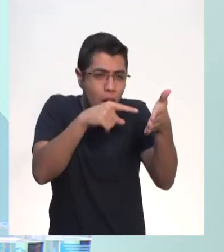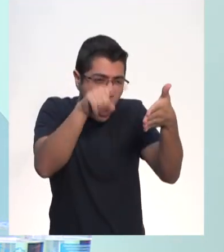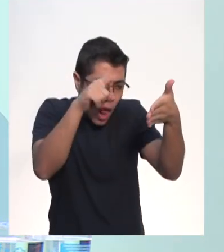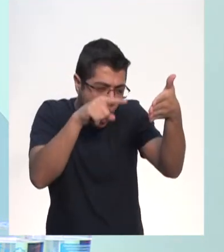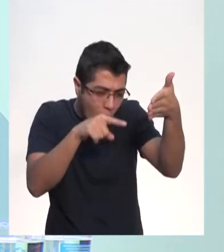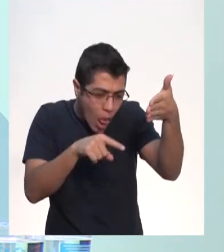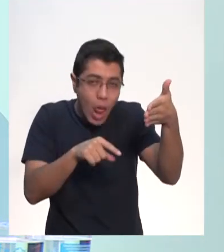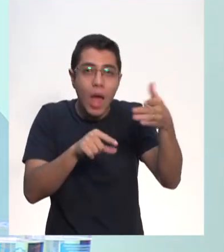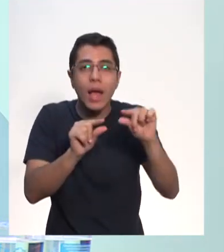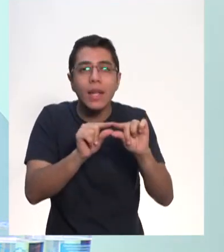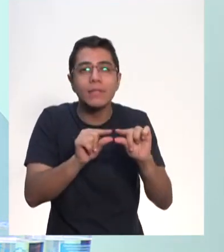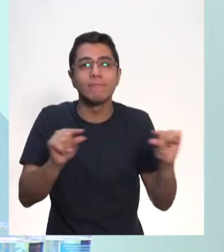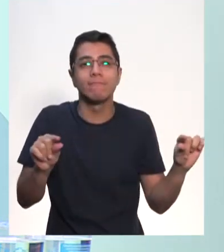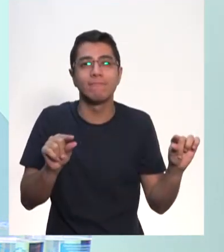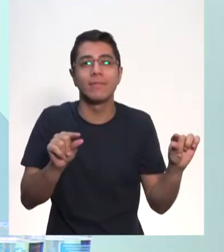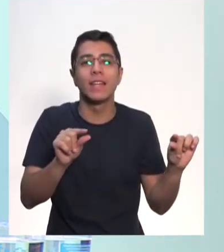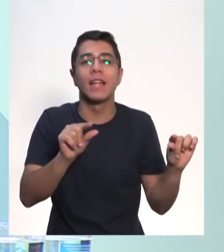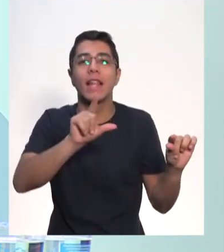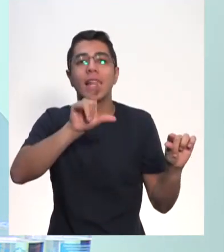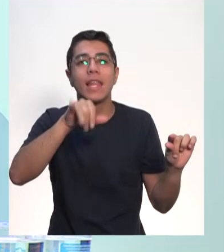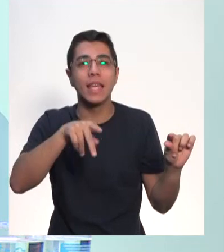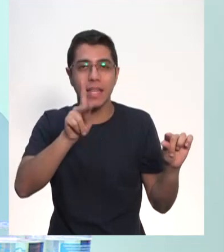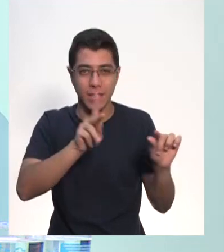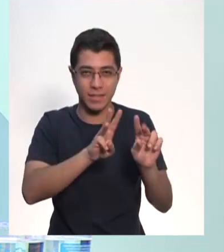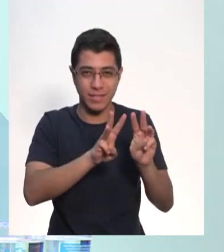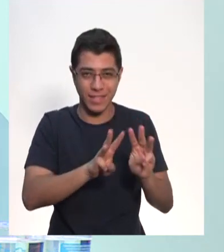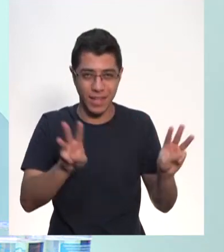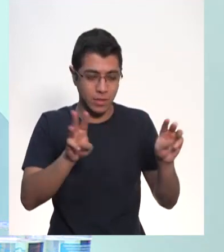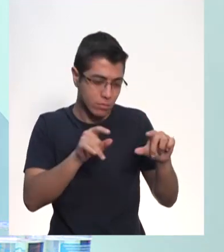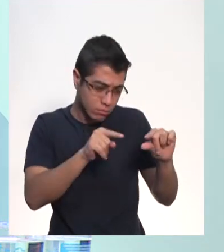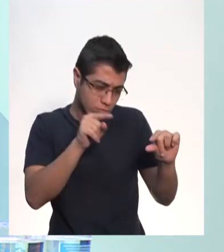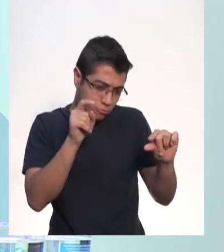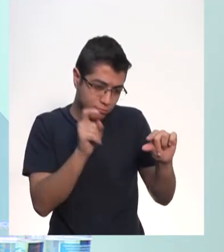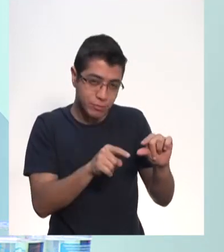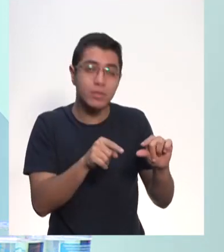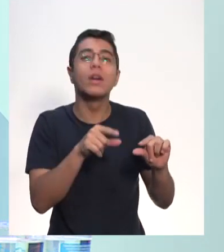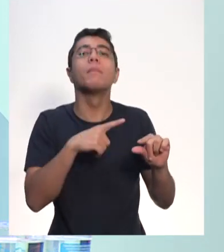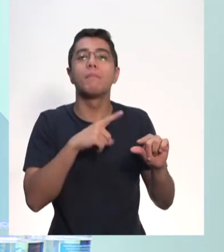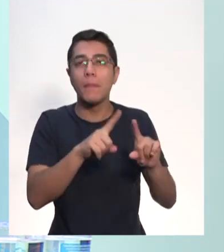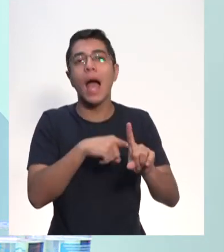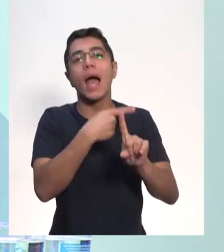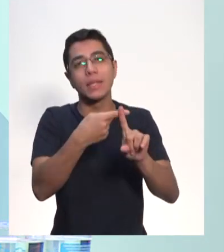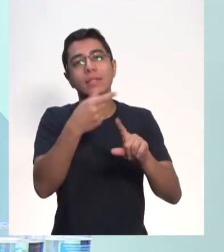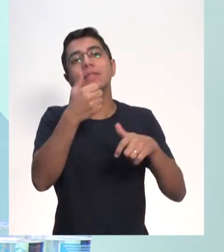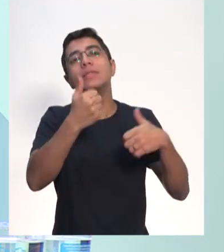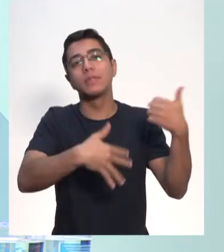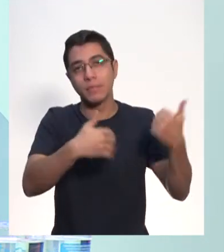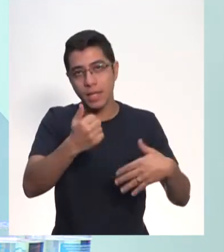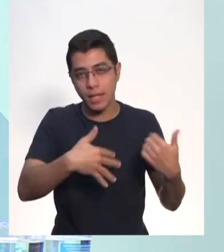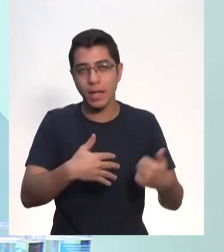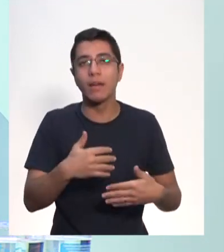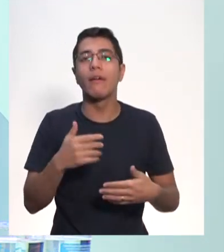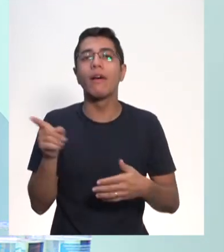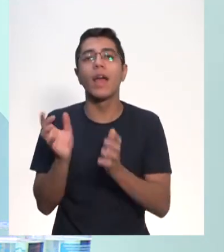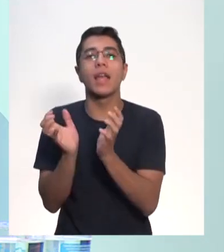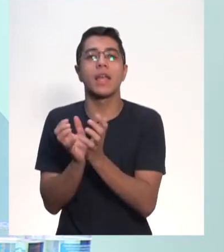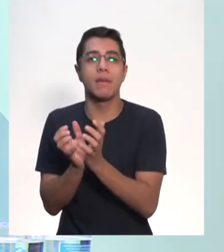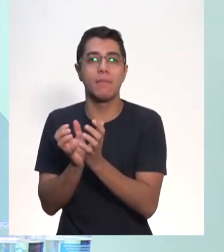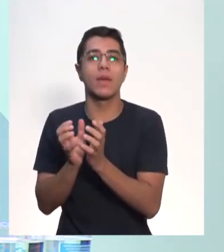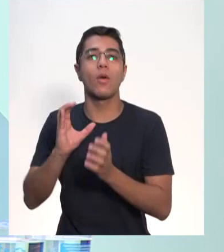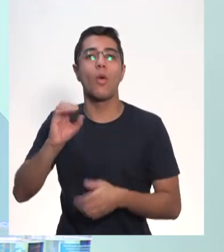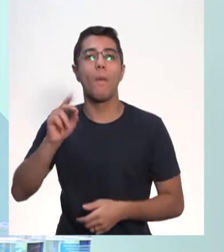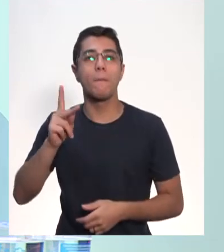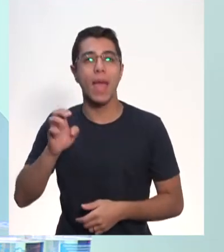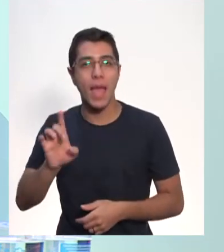das habilidades que foram consideradas estratégicas pela equipe COPED, pelas equipes técnicas, e